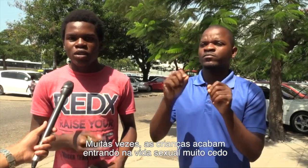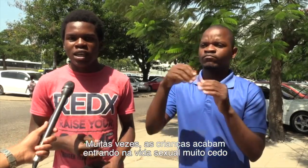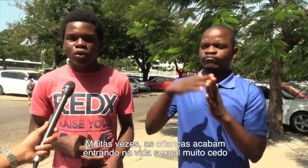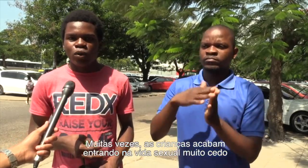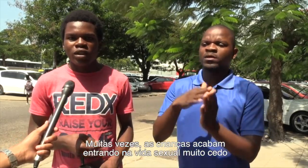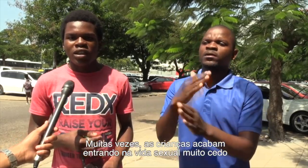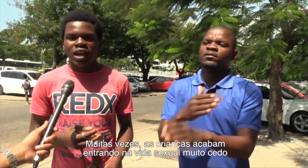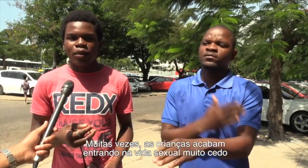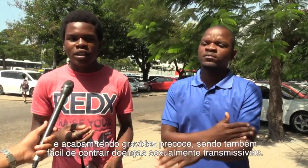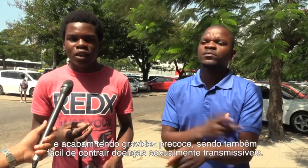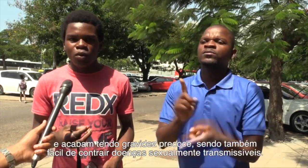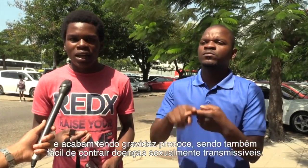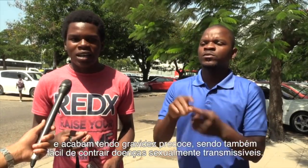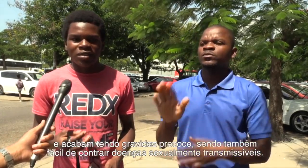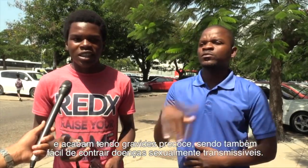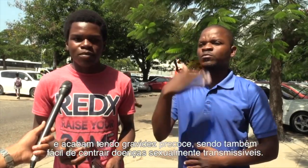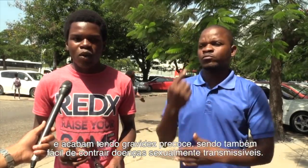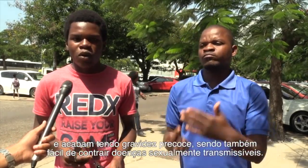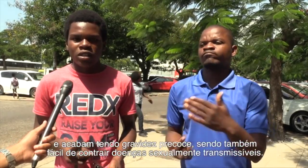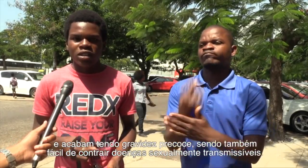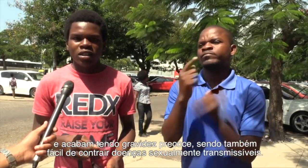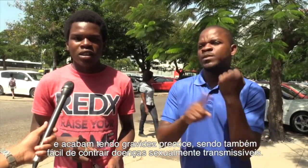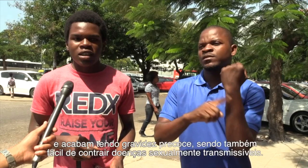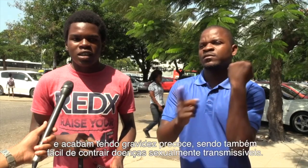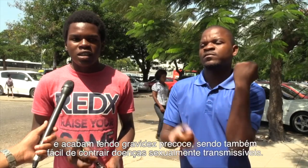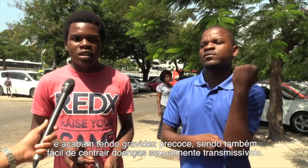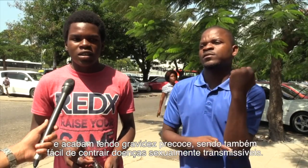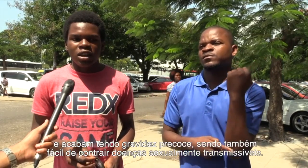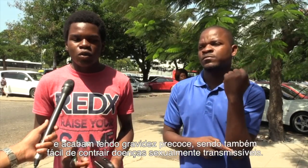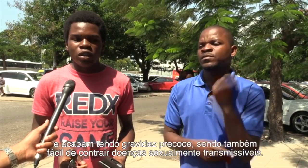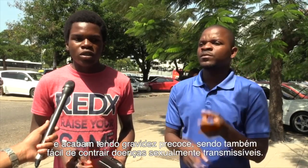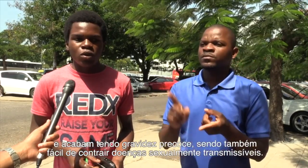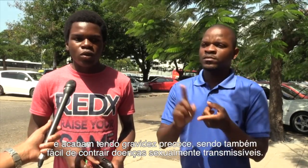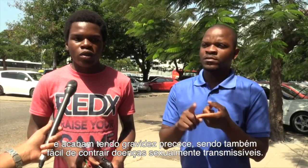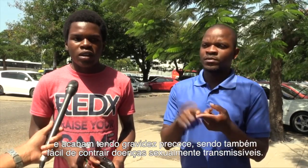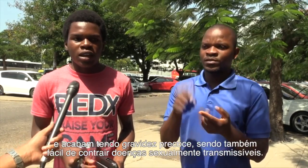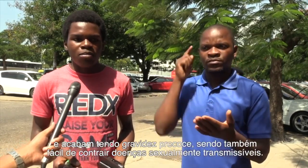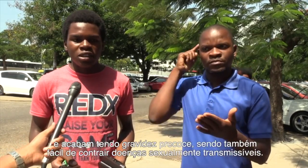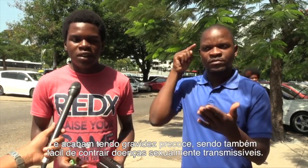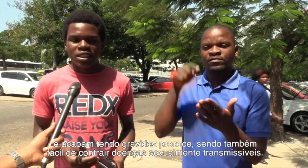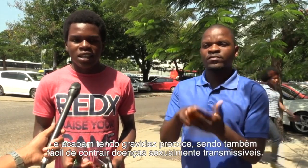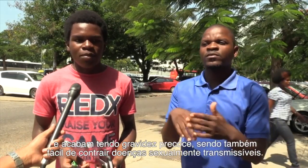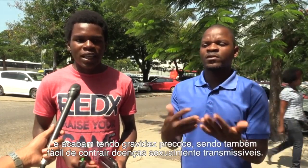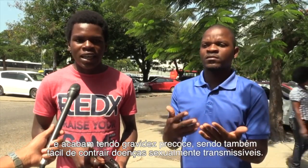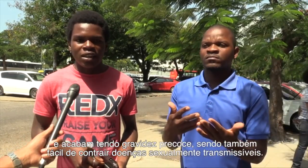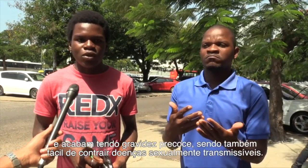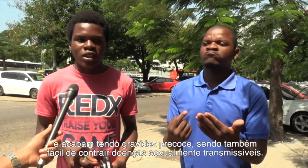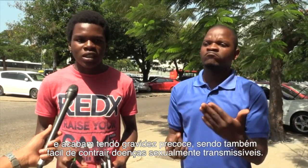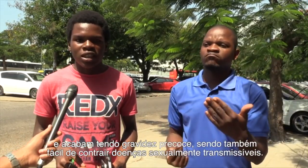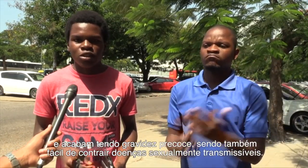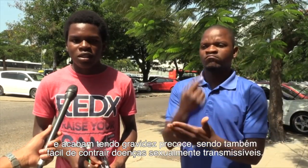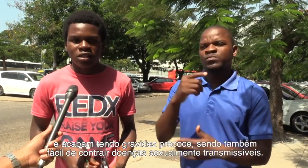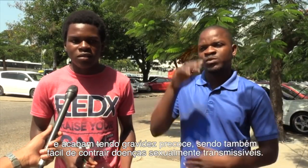muito cedo e acabam tendo uma gravidez precoce e tendo isso é mais fácil apanhar